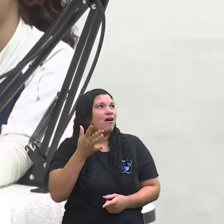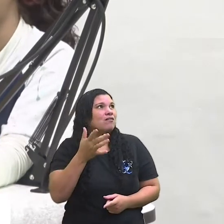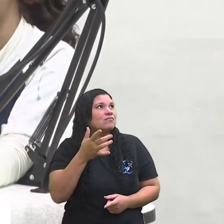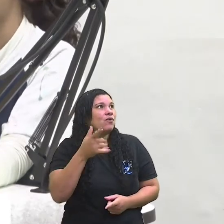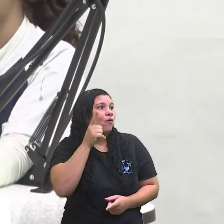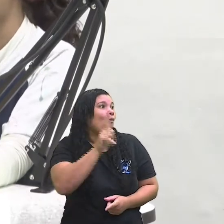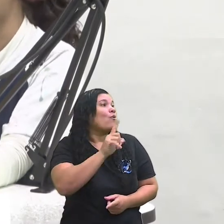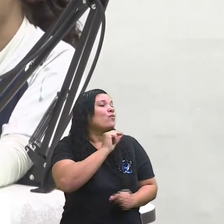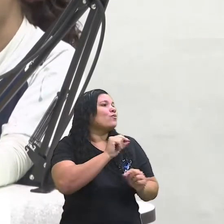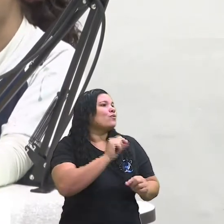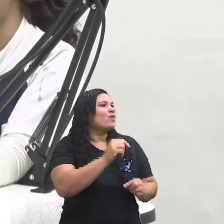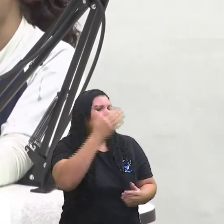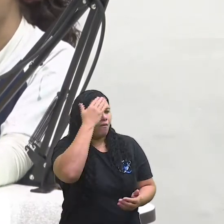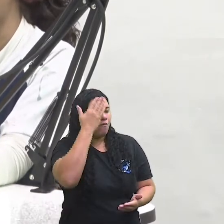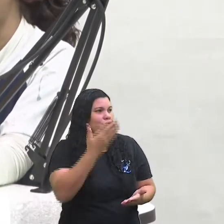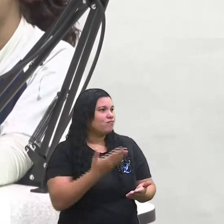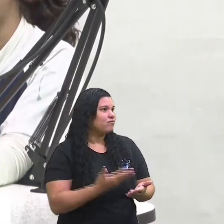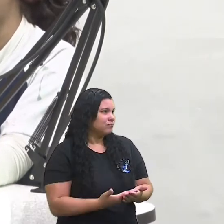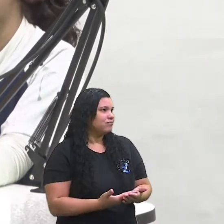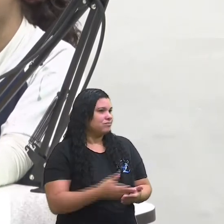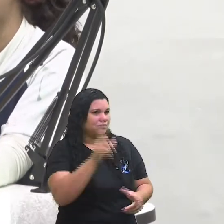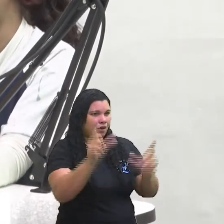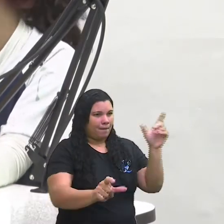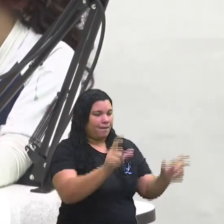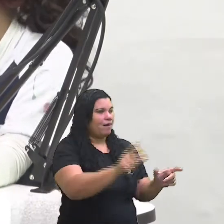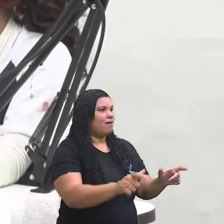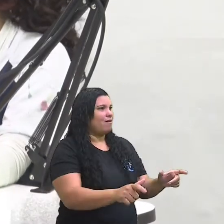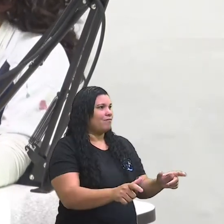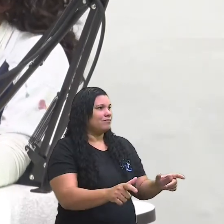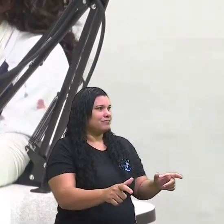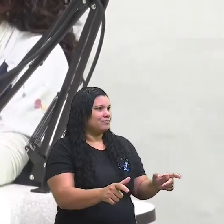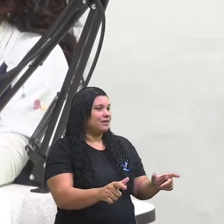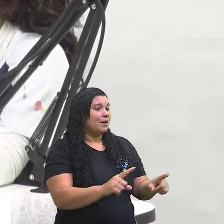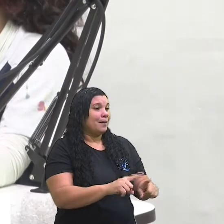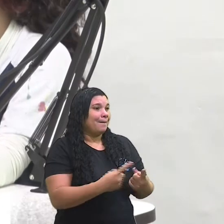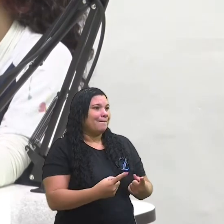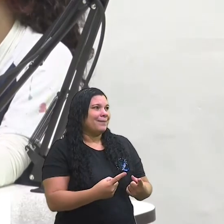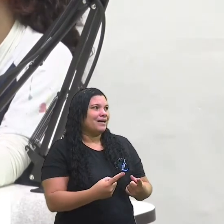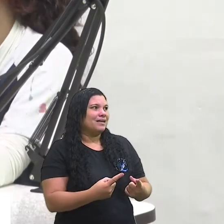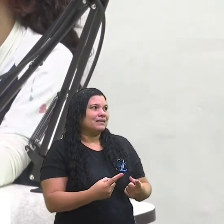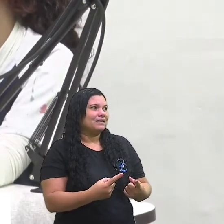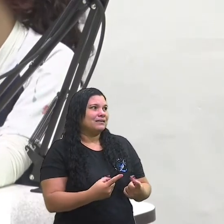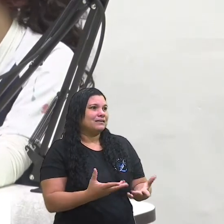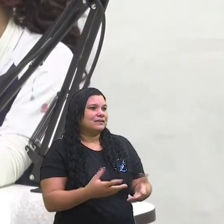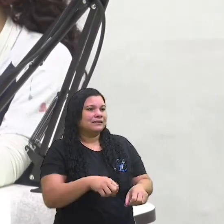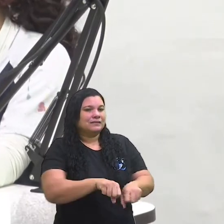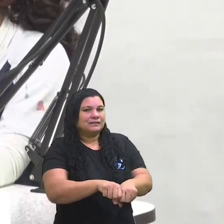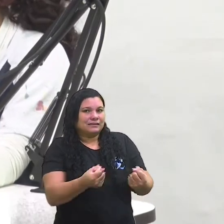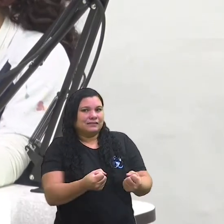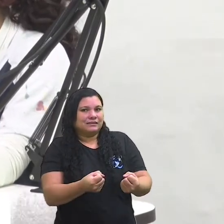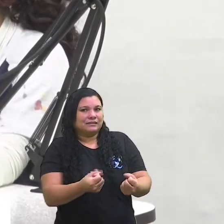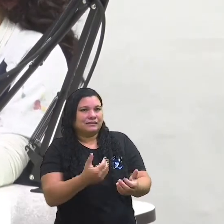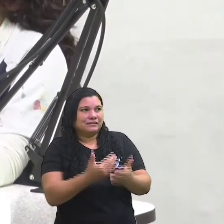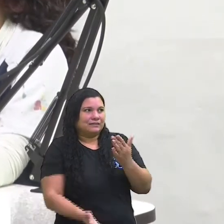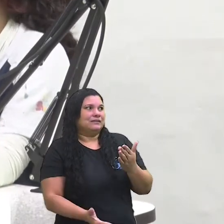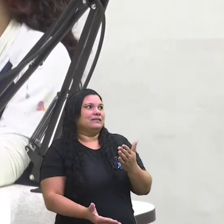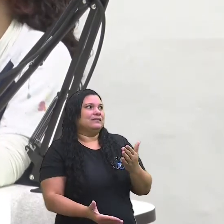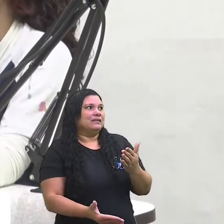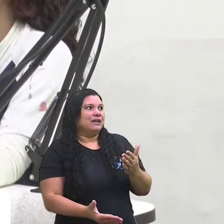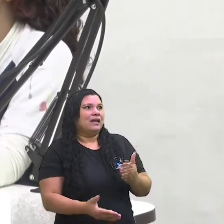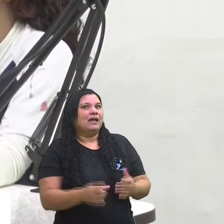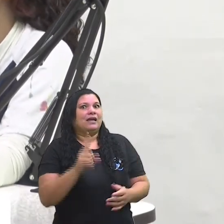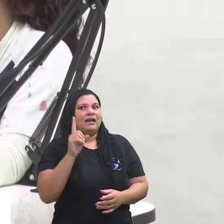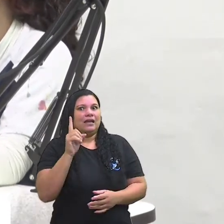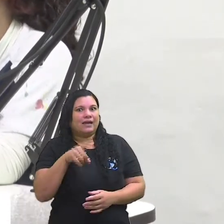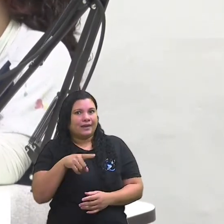reconstruir. Porque assim que você destrói a confiança de alguém, essa pessoa já tenta te descartar. Na maioria das vezes,